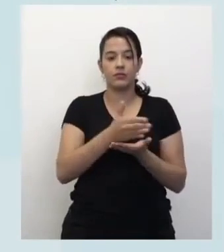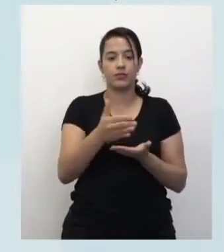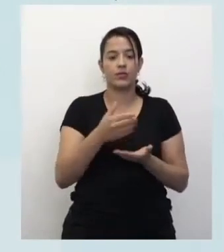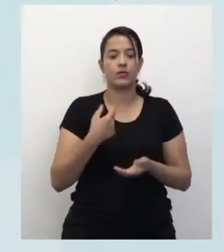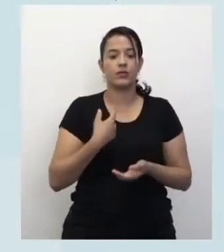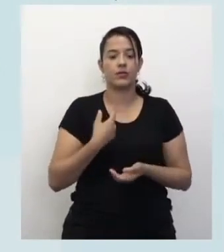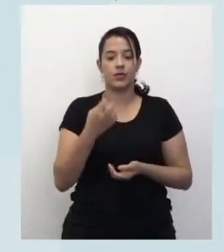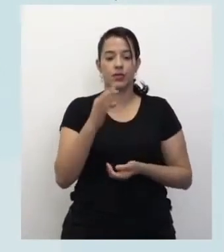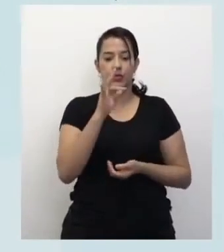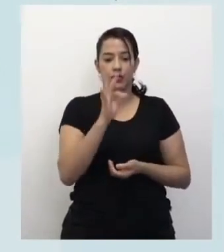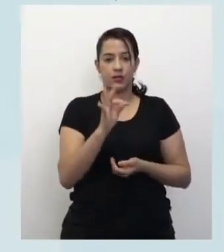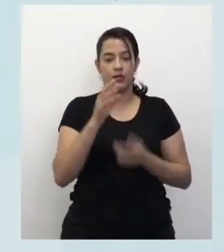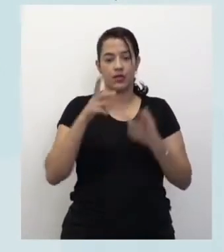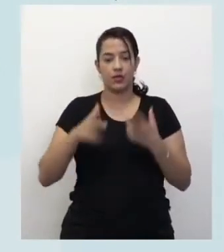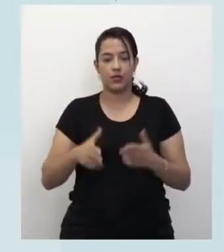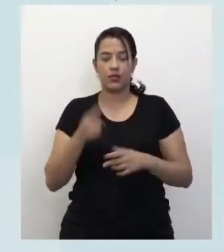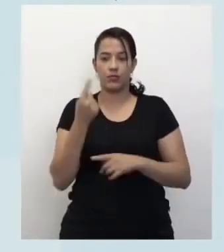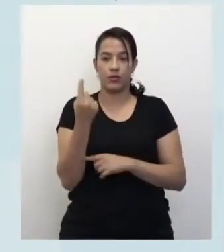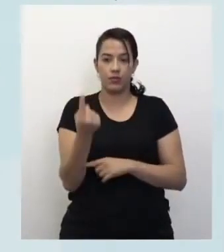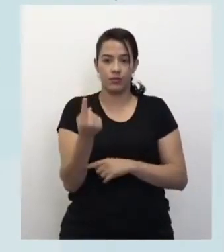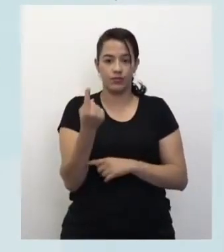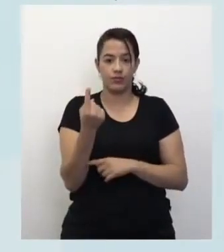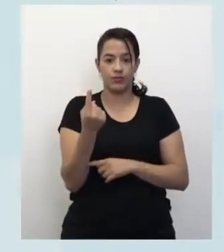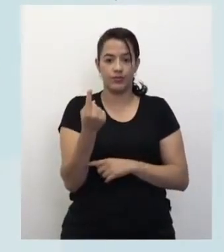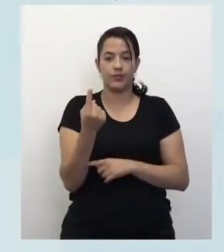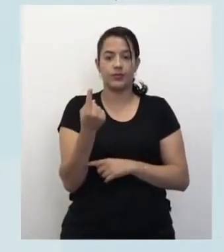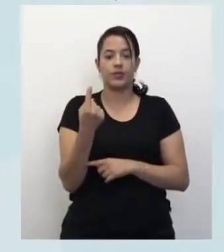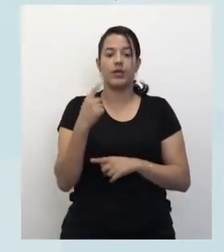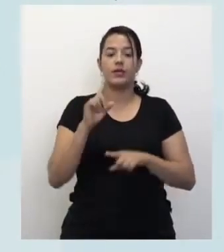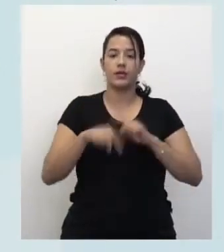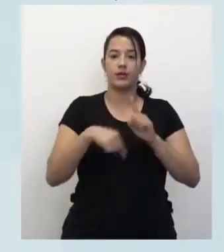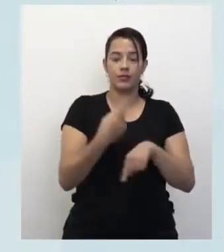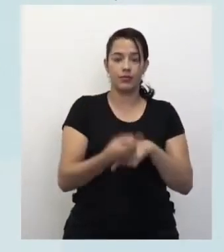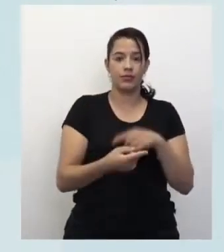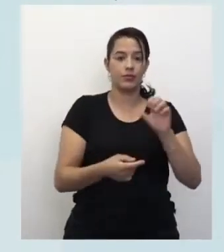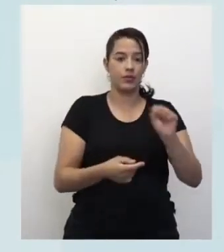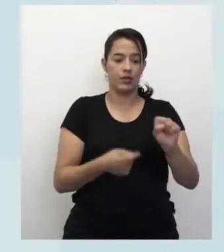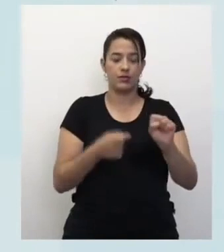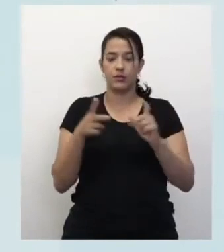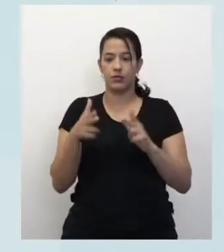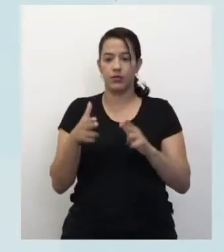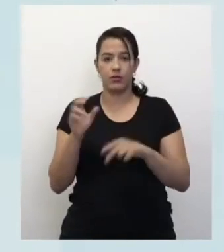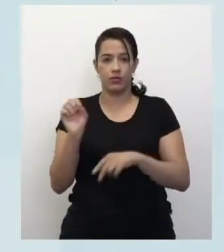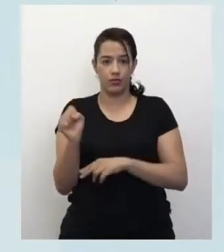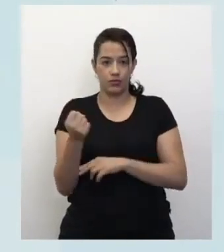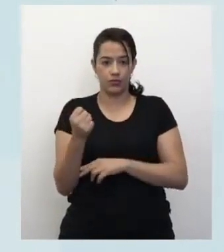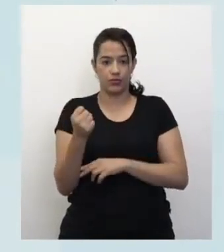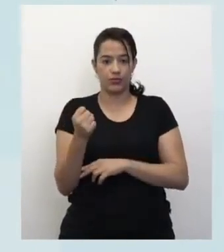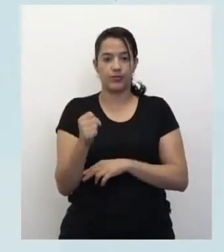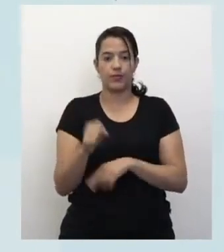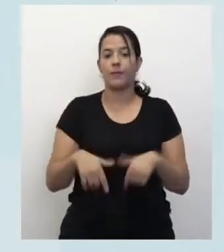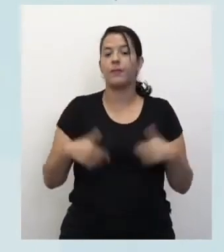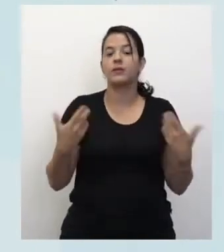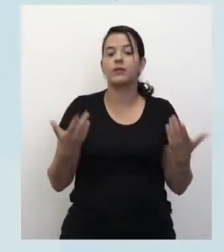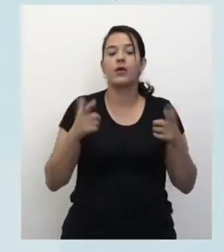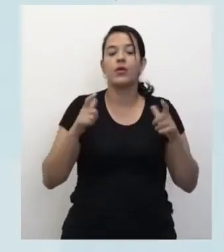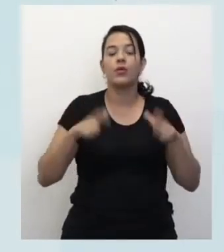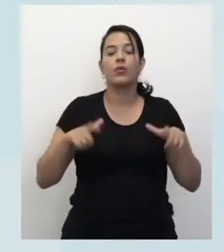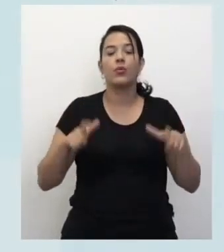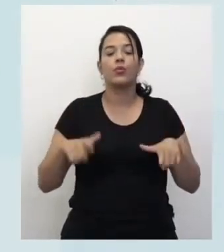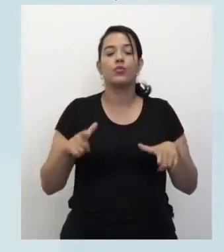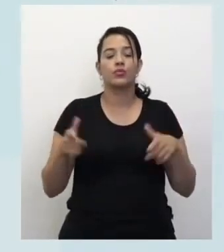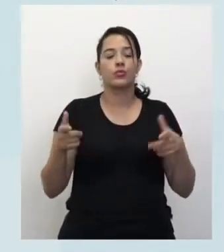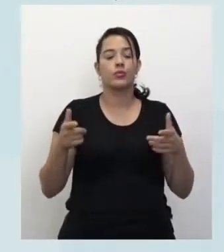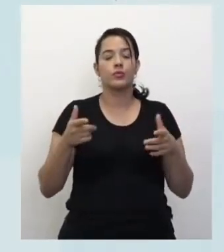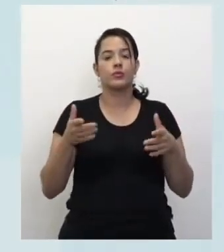T igual a 1, tá, ok? E fazer a correspondência com S igual a 8. Tá? Então, de onde que eu vou partir para estabelecer